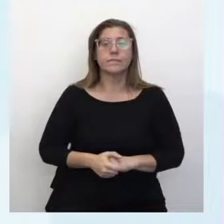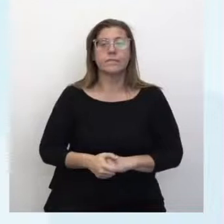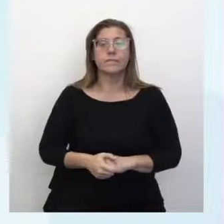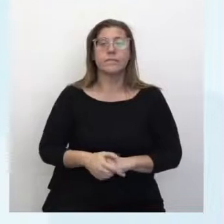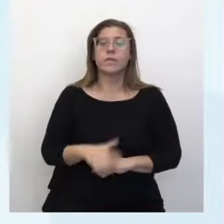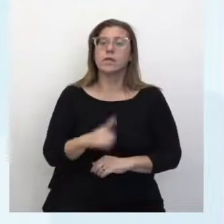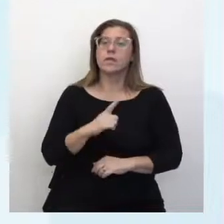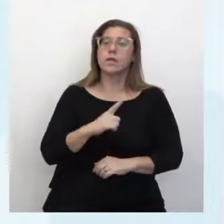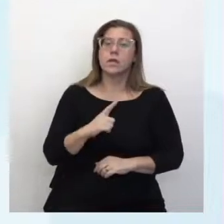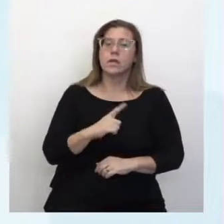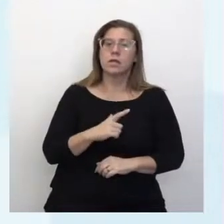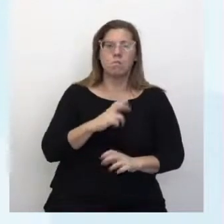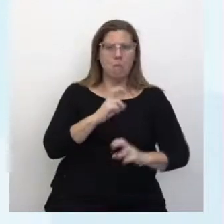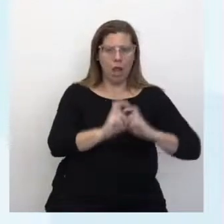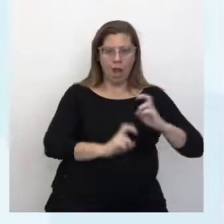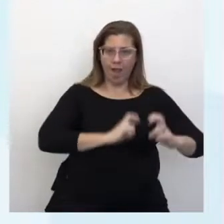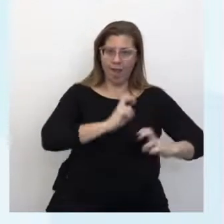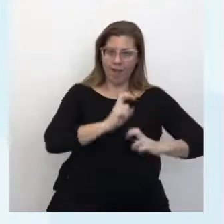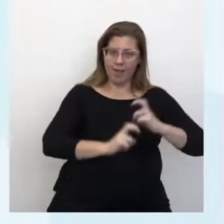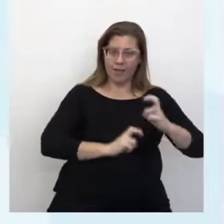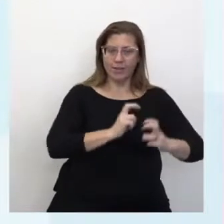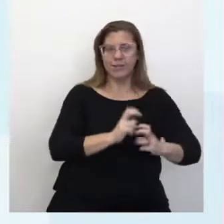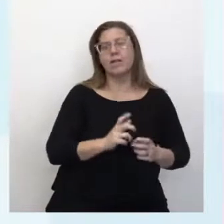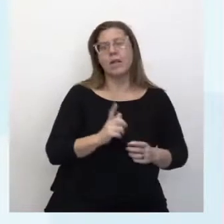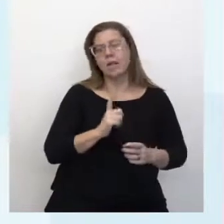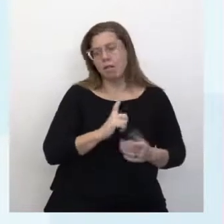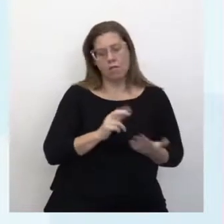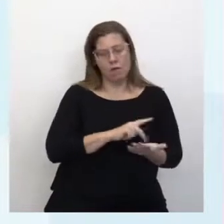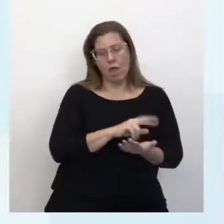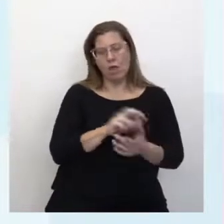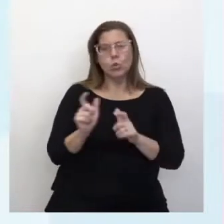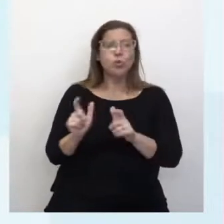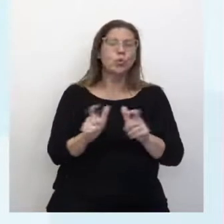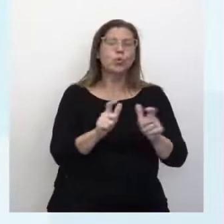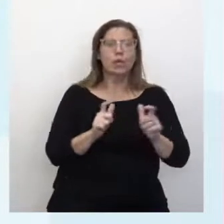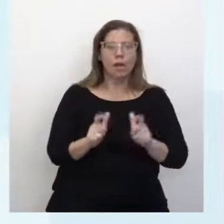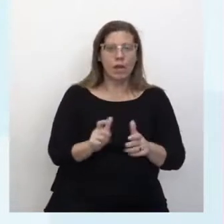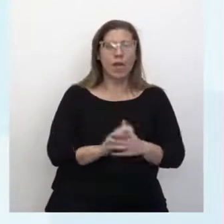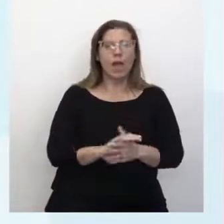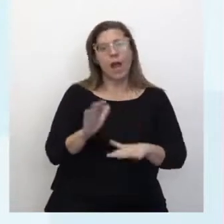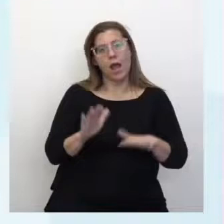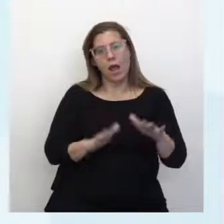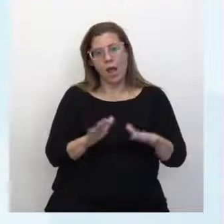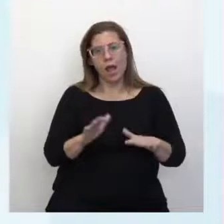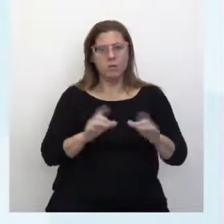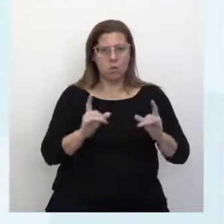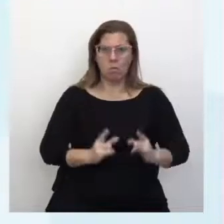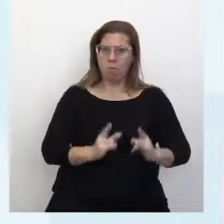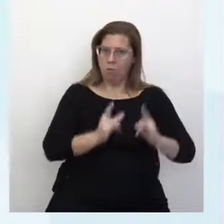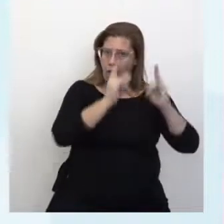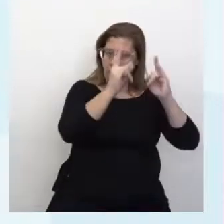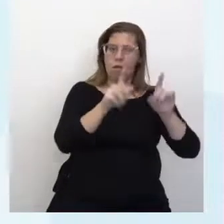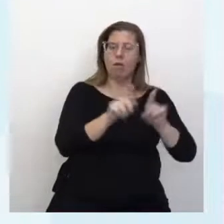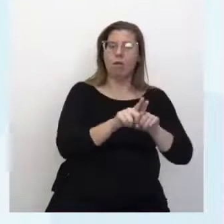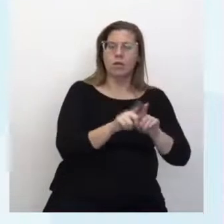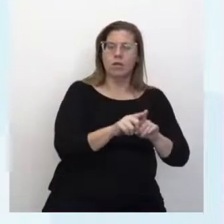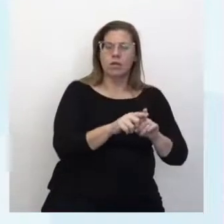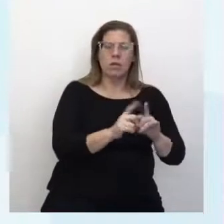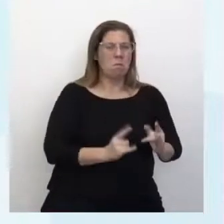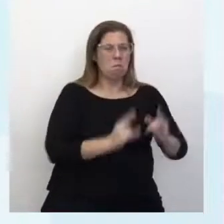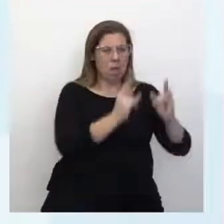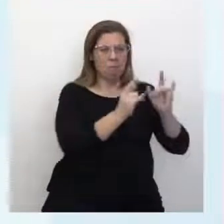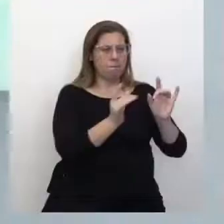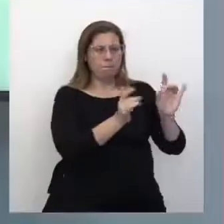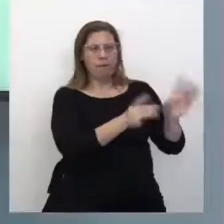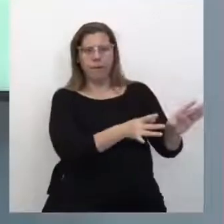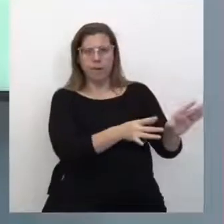nós temos parques, então, nós temos vários locais, né, às vezes até um prédio, né, que foi abandonado,